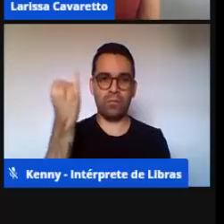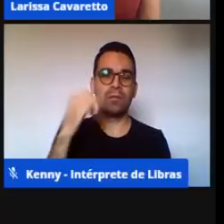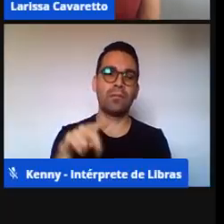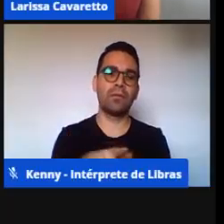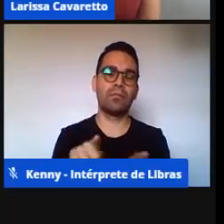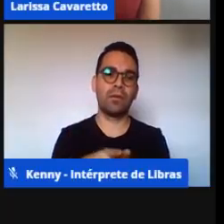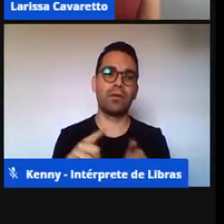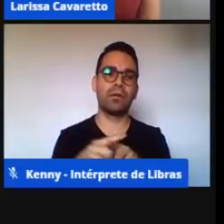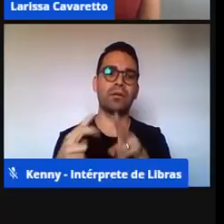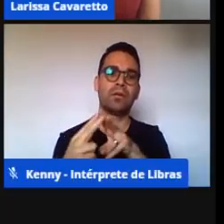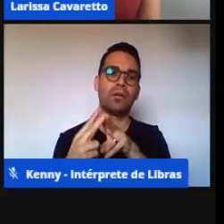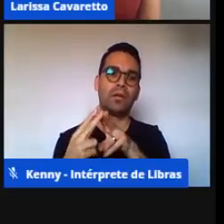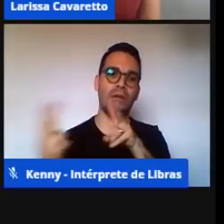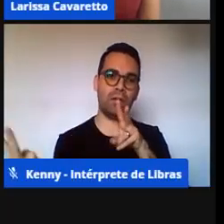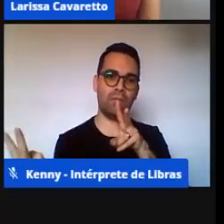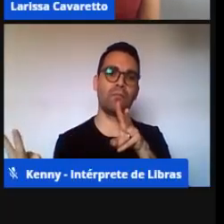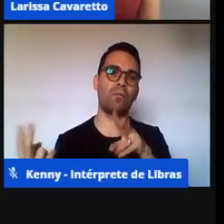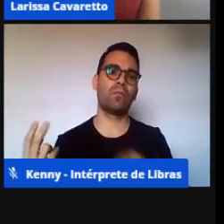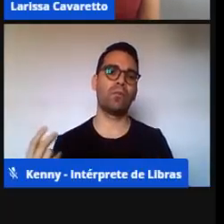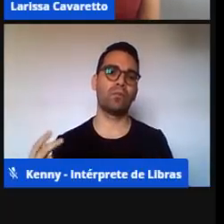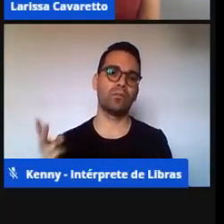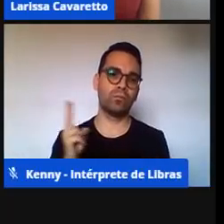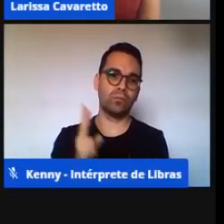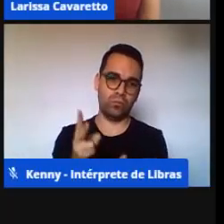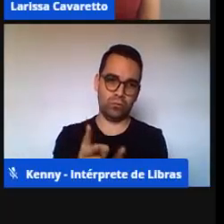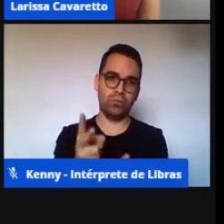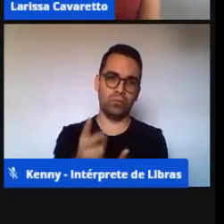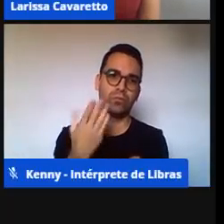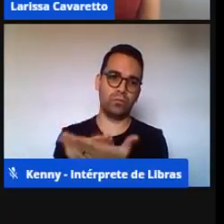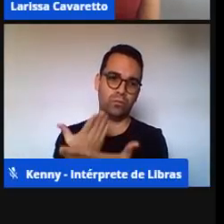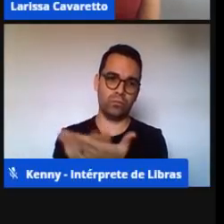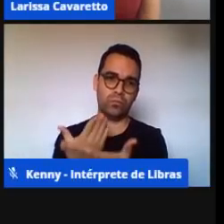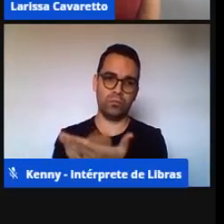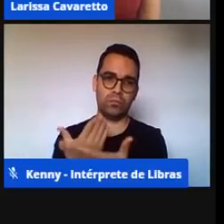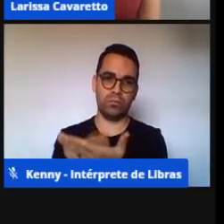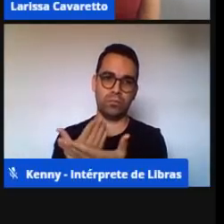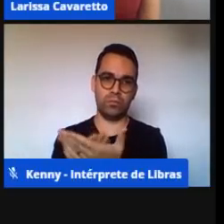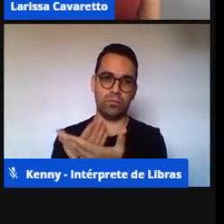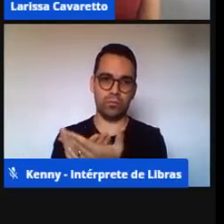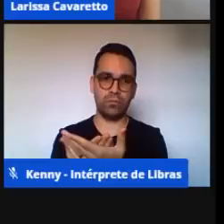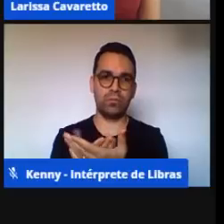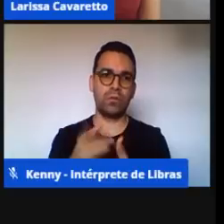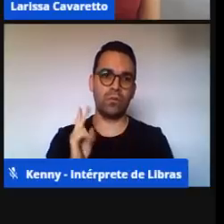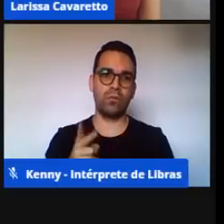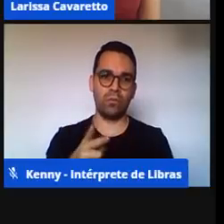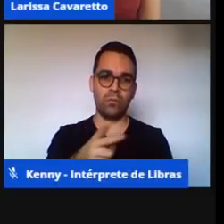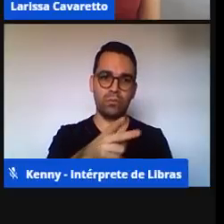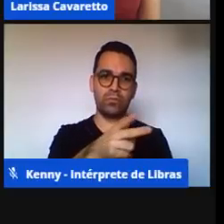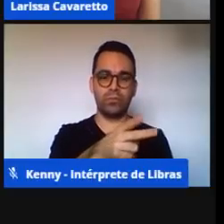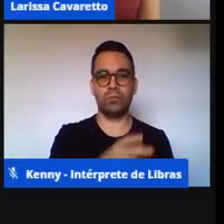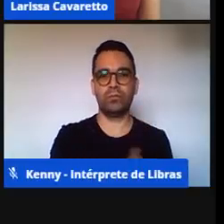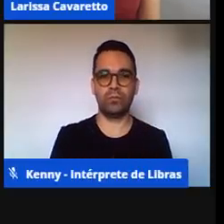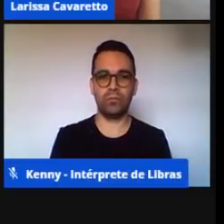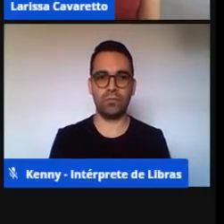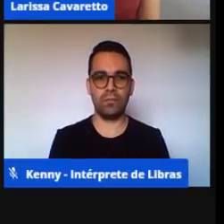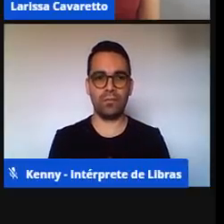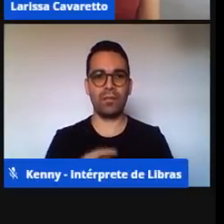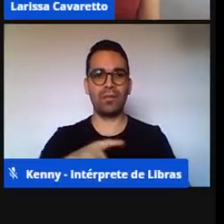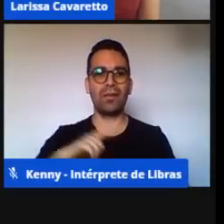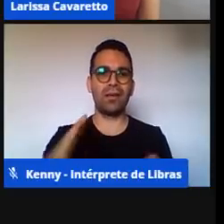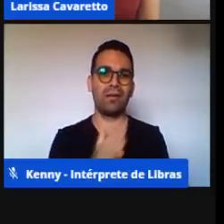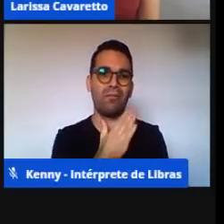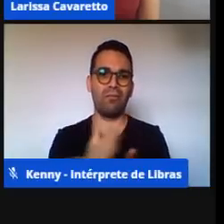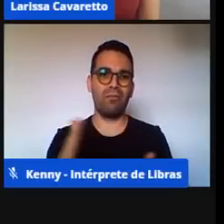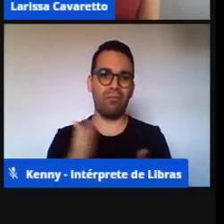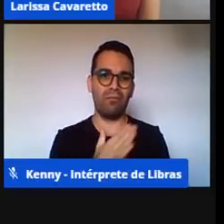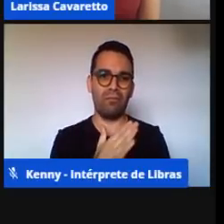querer voltar com os alunos, né, com seus filhos para as aulas. E também a gente sabe que tem aqueles alunos que têm fatores de